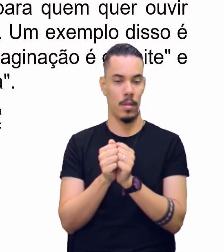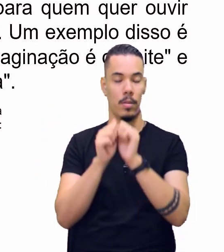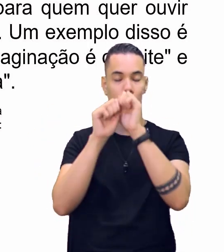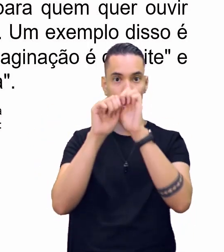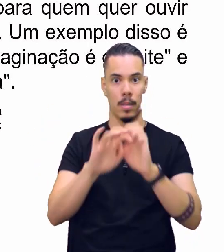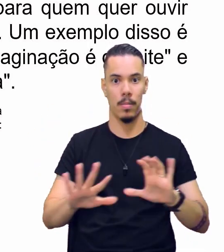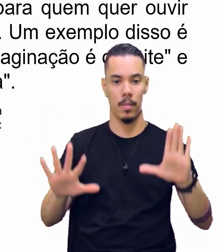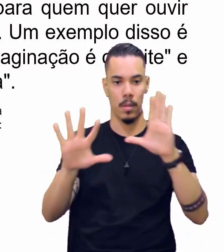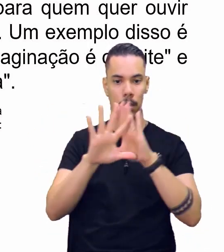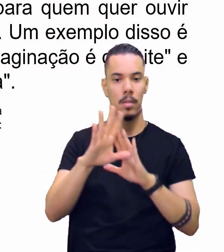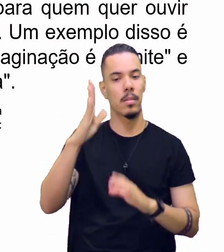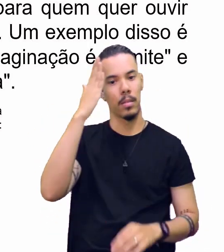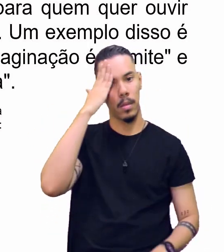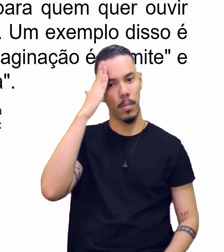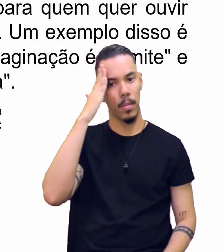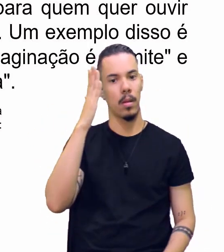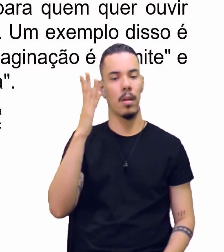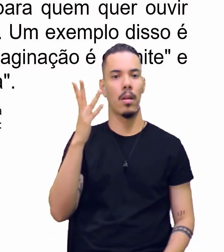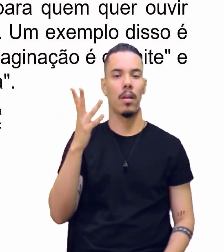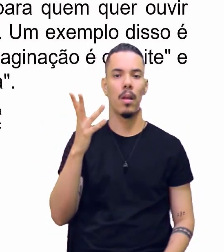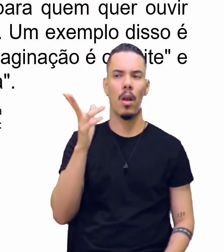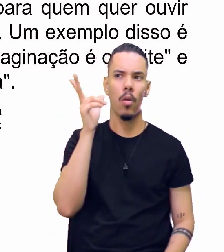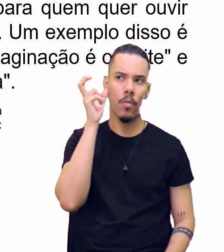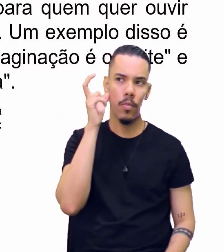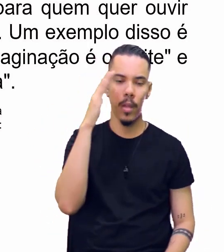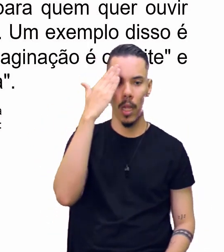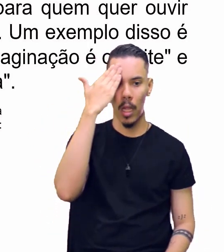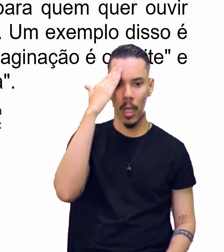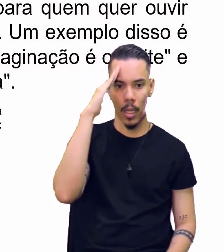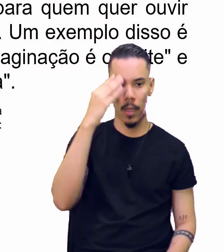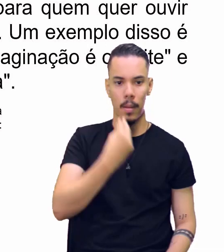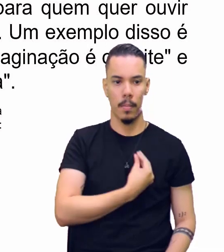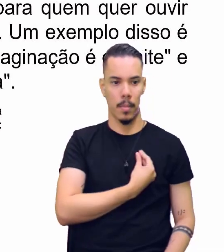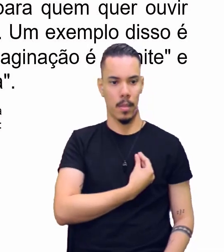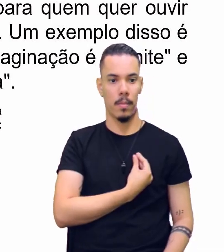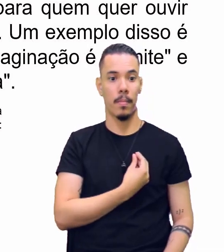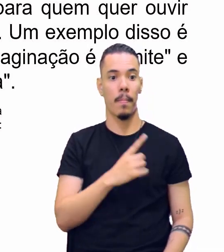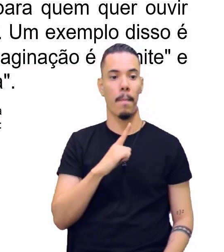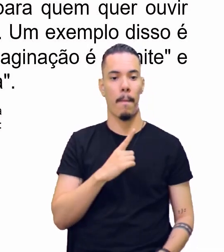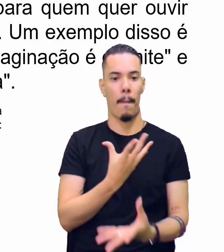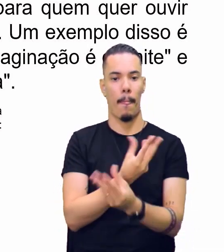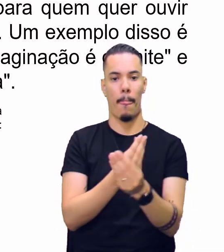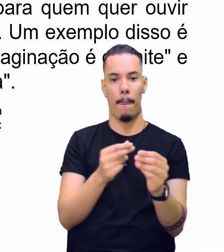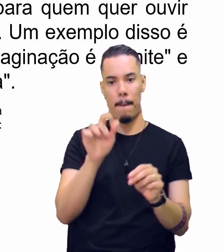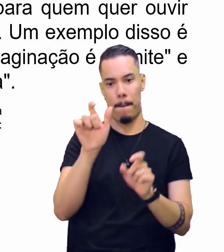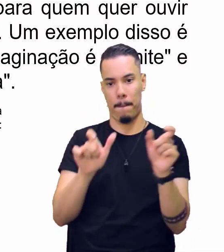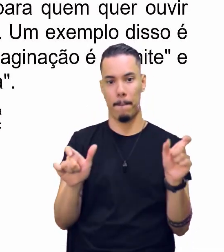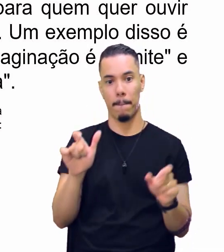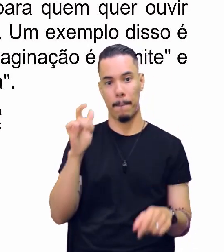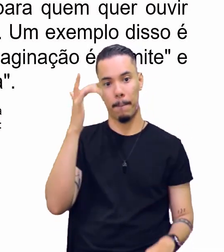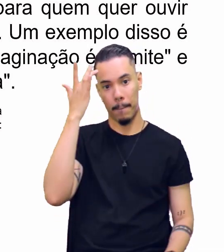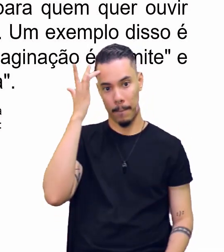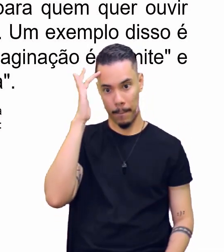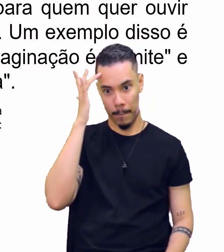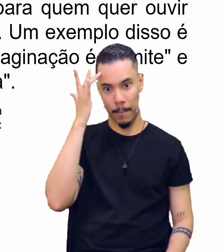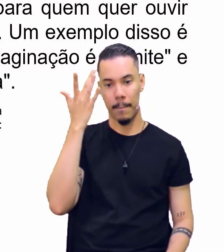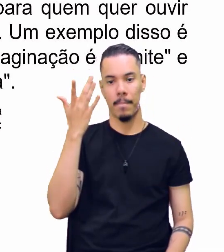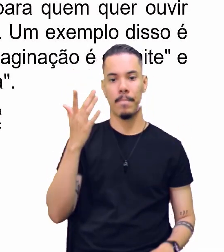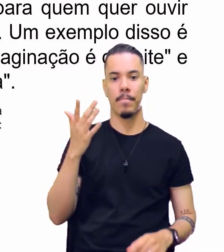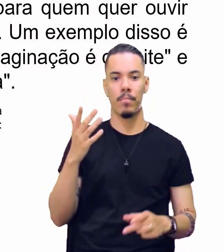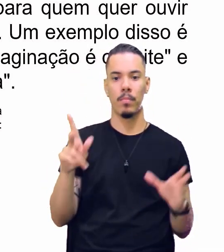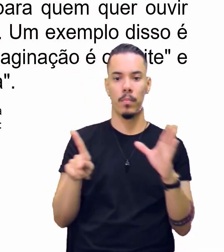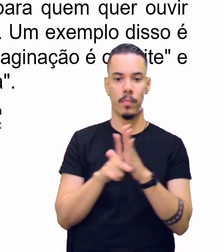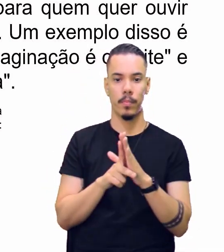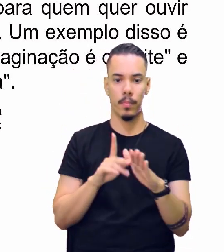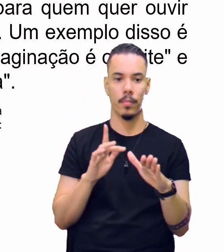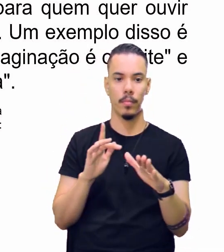transparência, saber ouvir e o presente. Tem muita gente que acha que as ferramentas da era digital são feitas